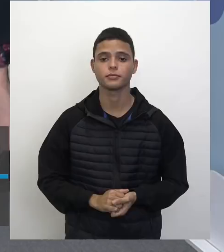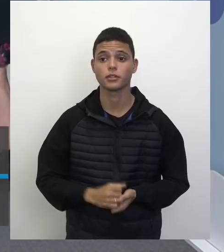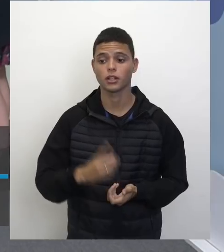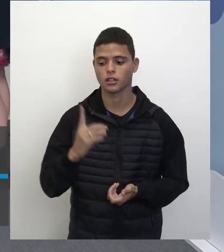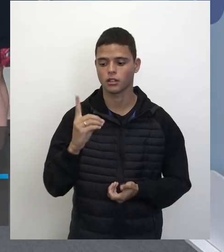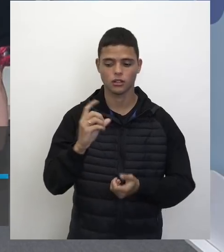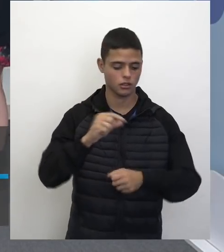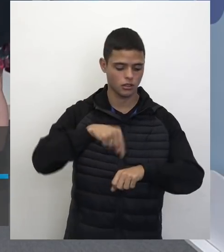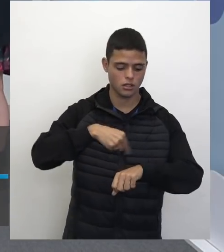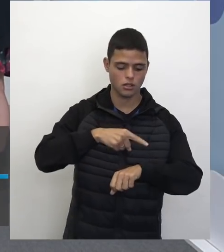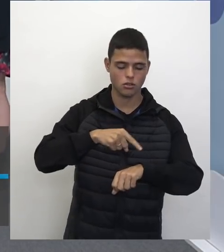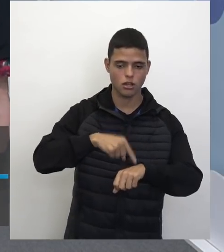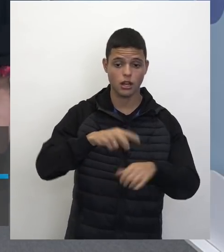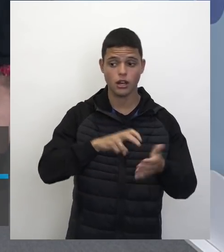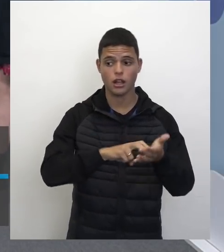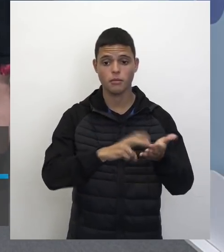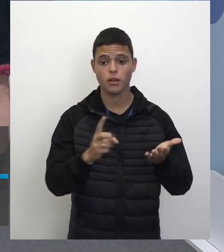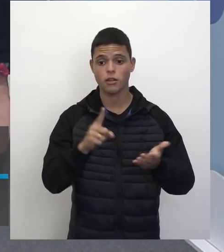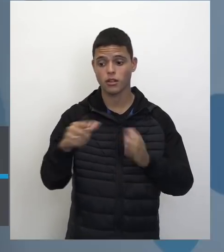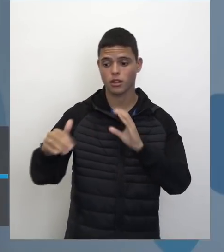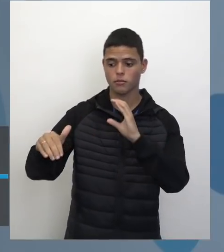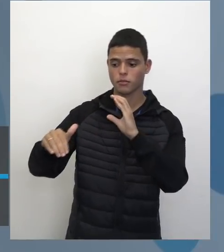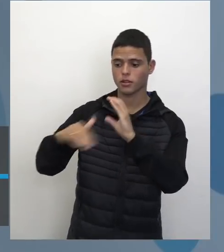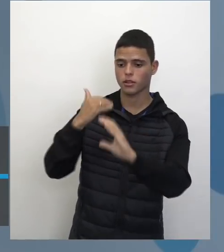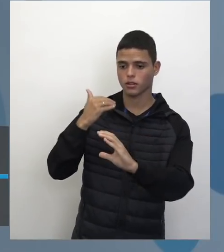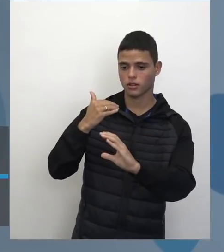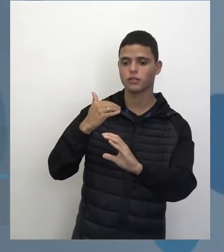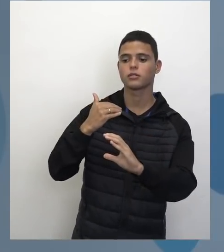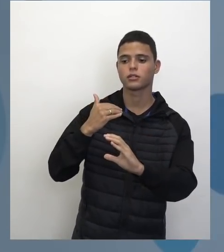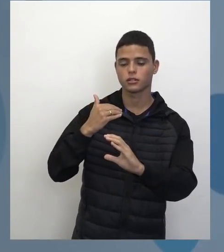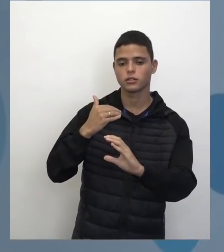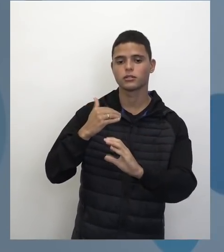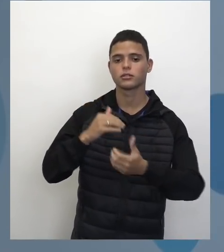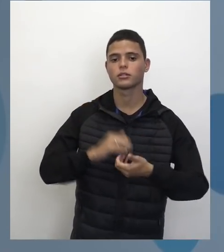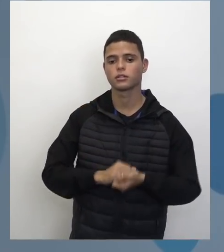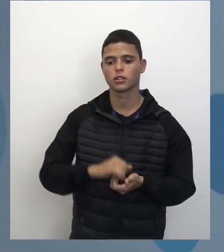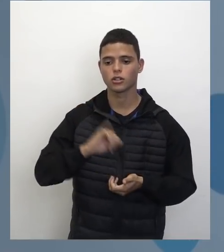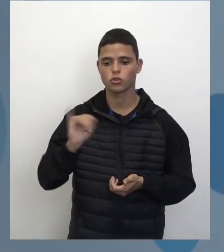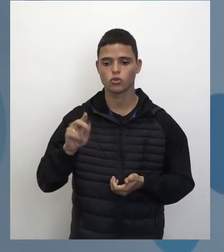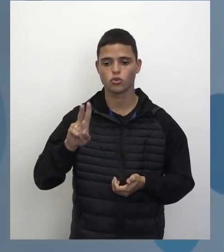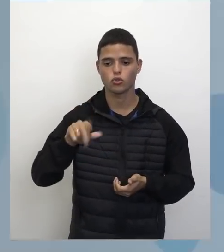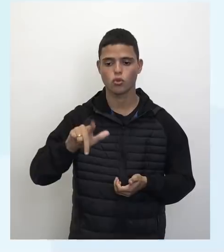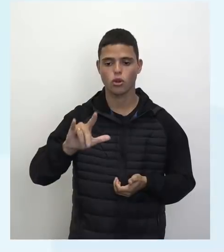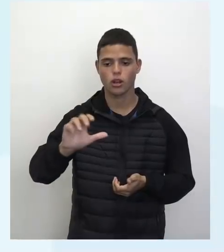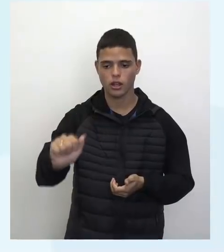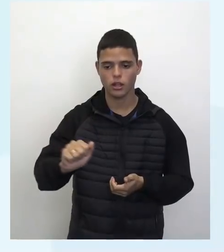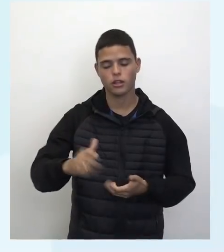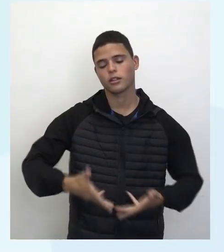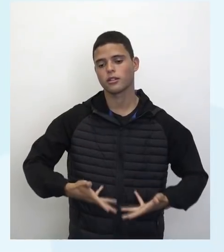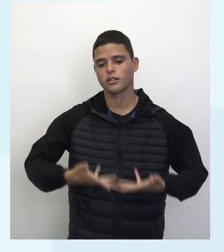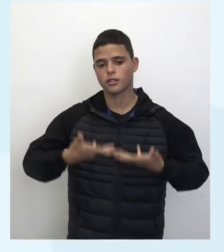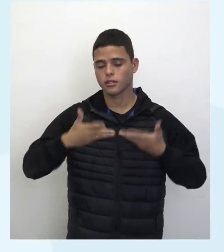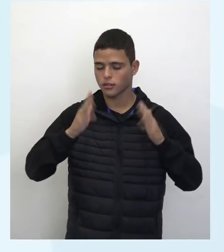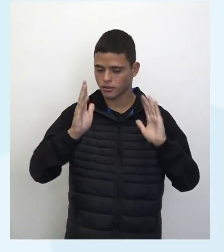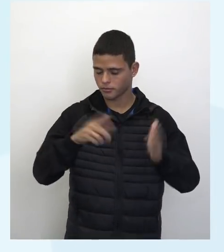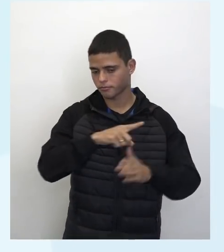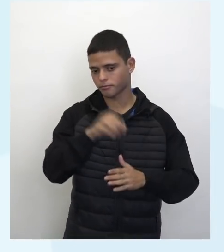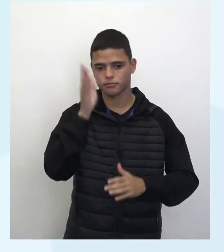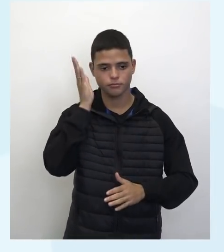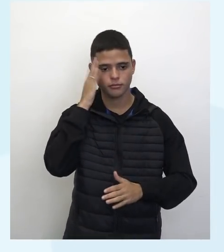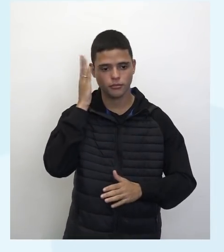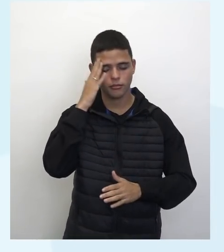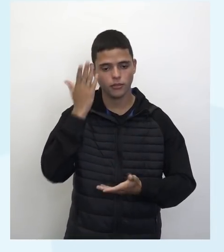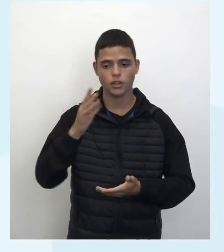manhã você me mandando áudio assim. Morta. Enfim, então, sabemos que a Juliana é bem-humorada, tá? Na tabela da verdade, a gente